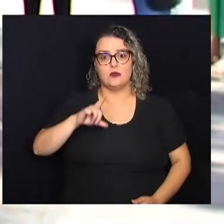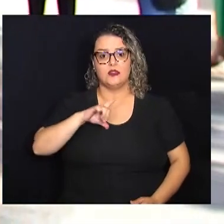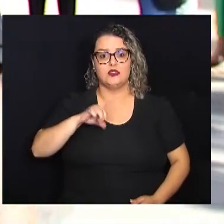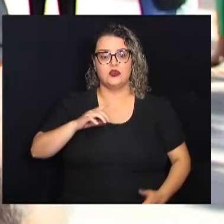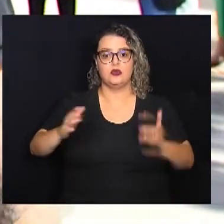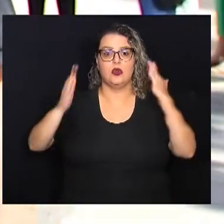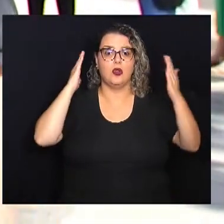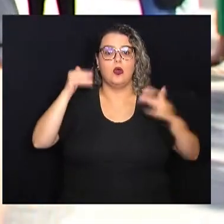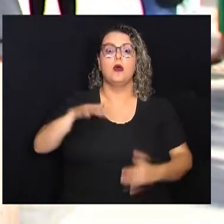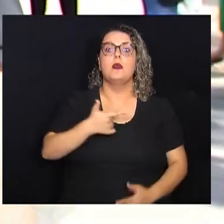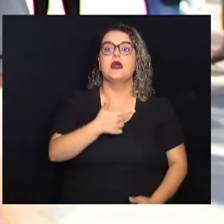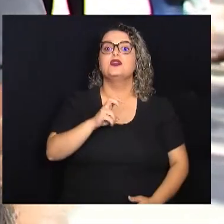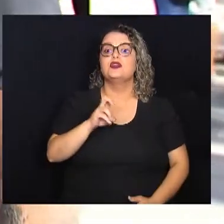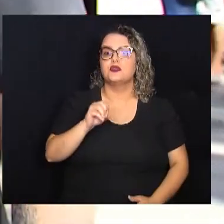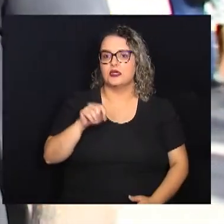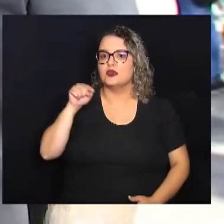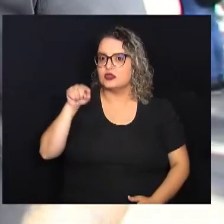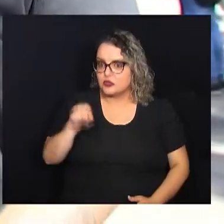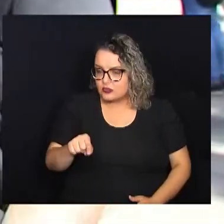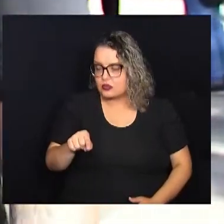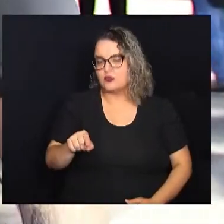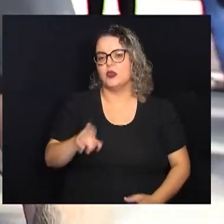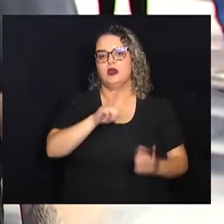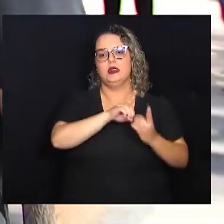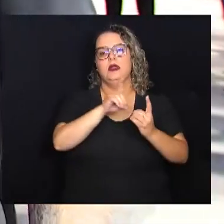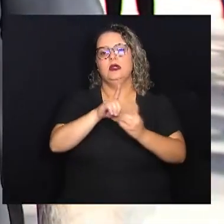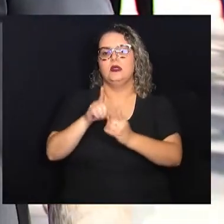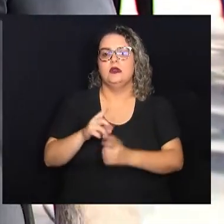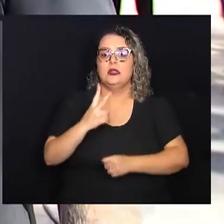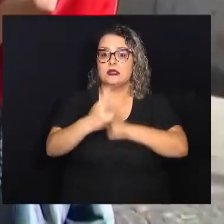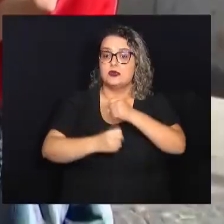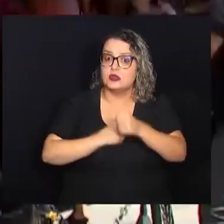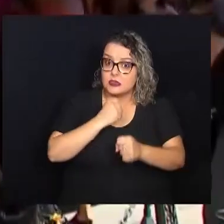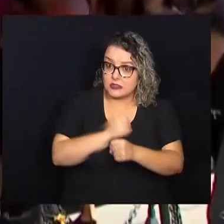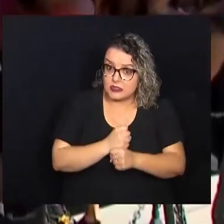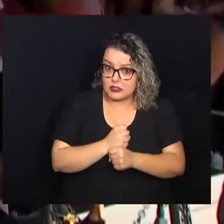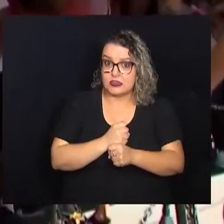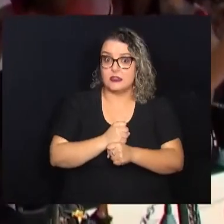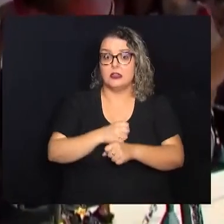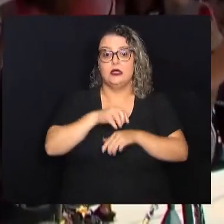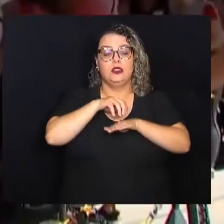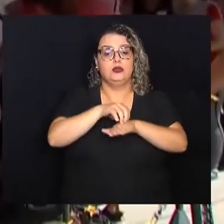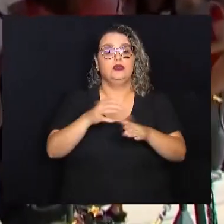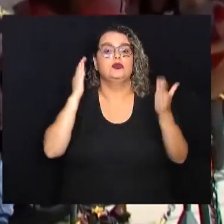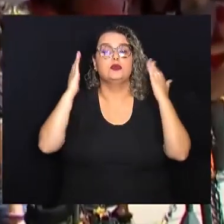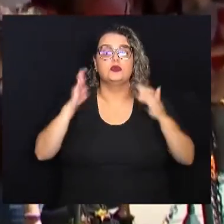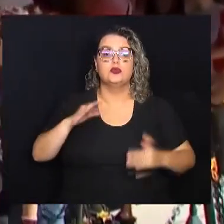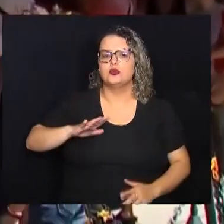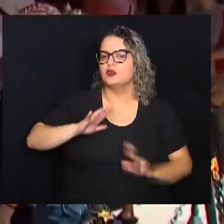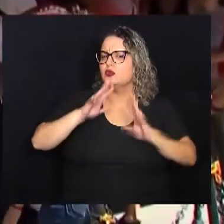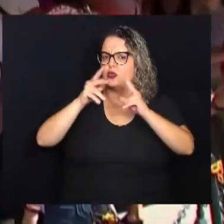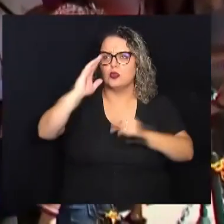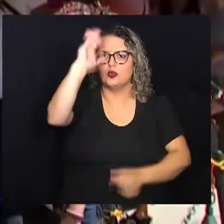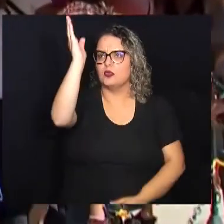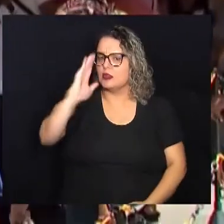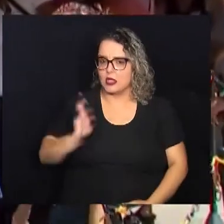mais de 250 mil atendimentos que aconteceram nesses 2 anos da carreta rodando pelo Brasil. E agora a gente voltou com